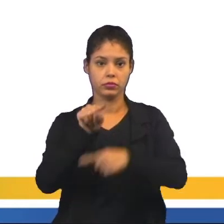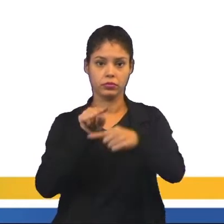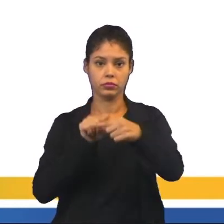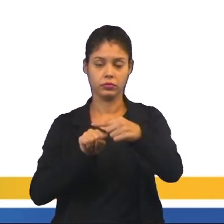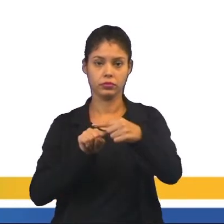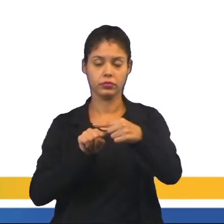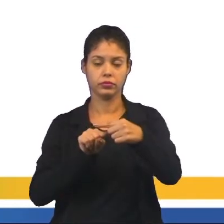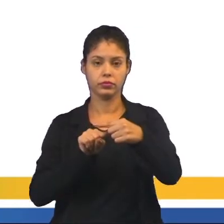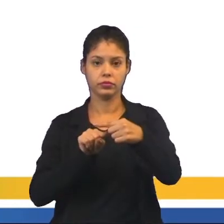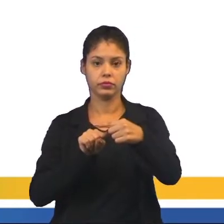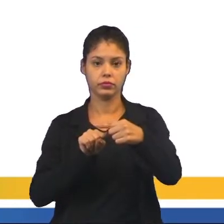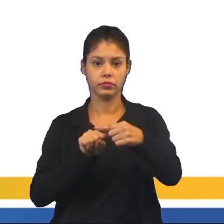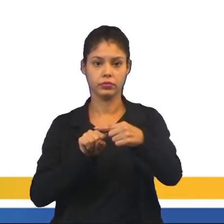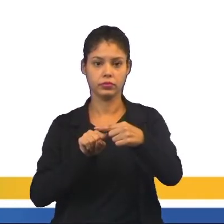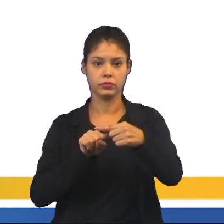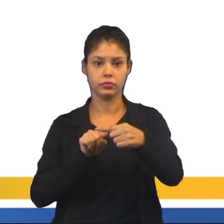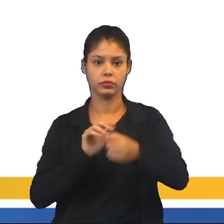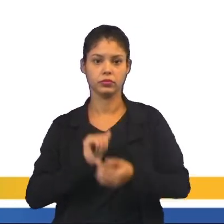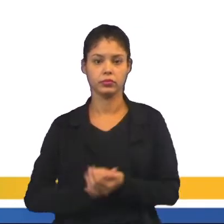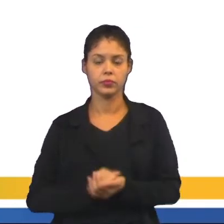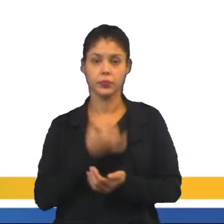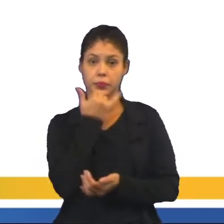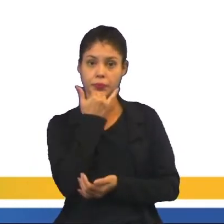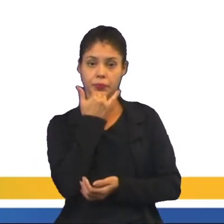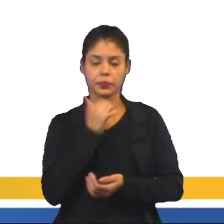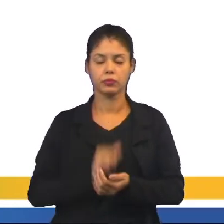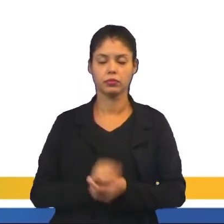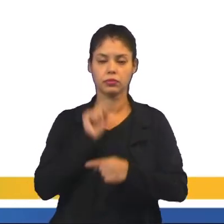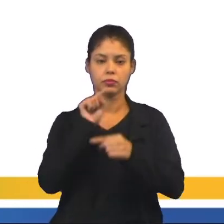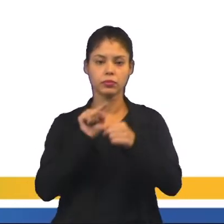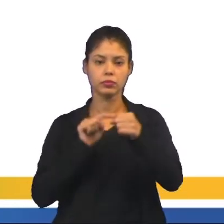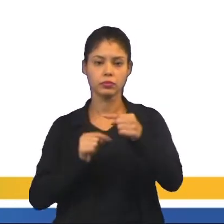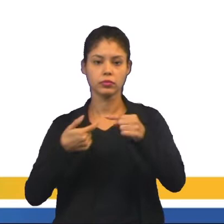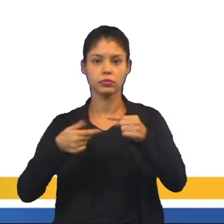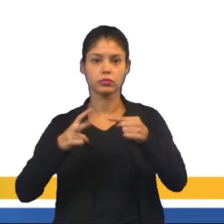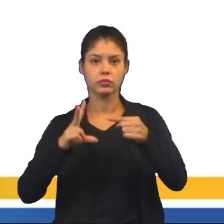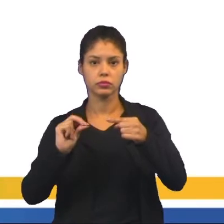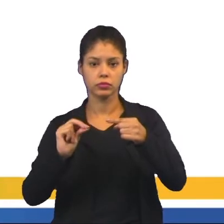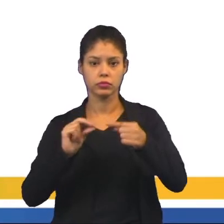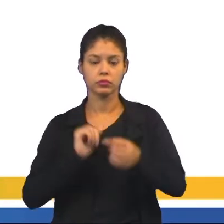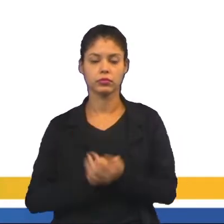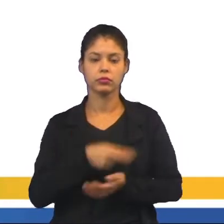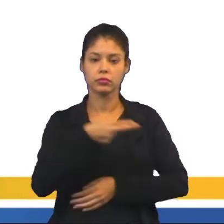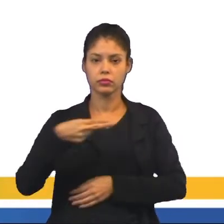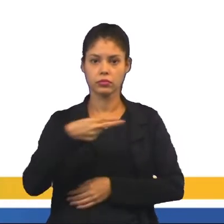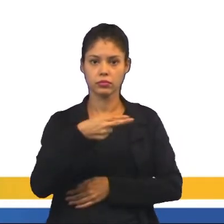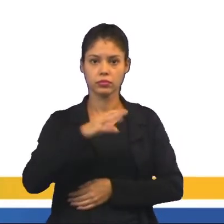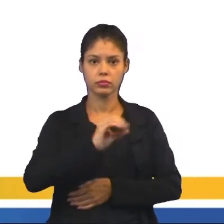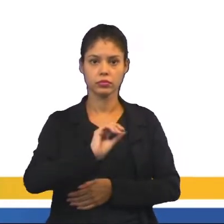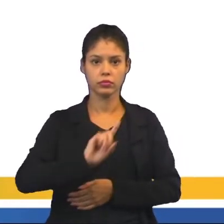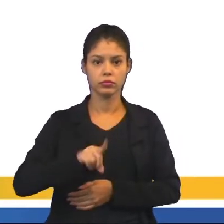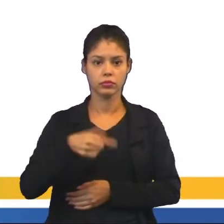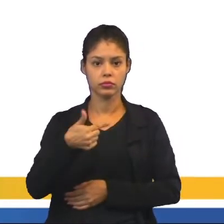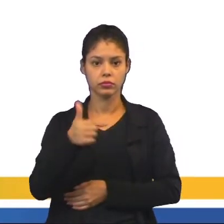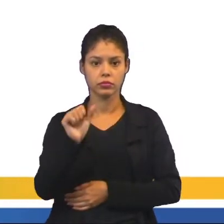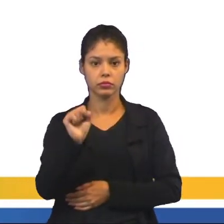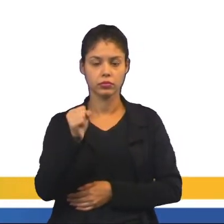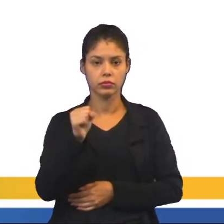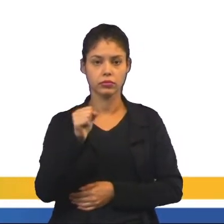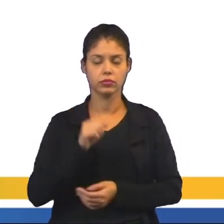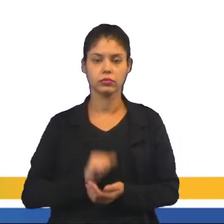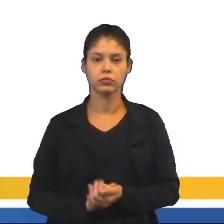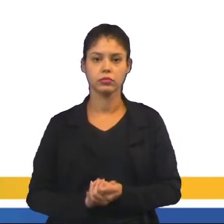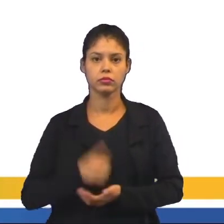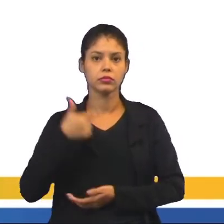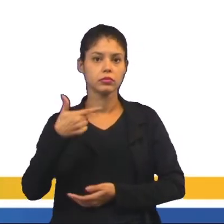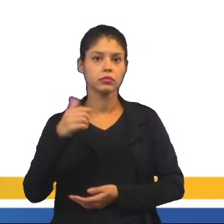70 mais, ou seja, 70 dividido por 250, que é igual a